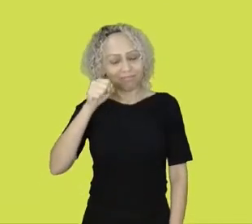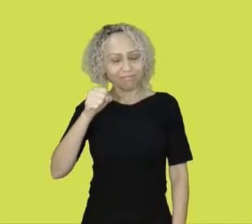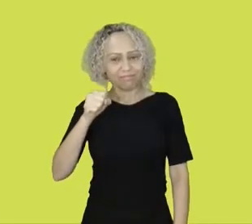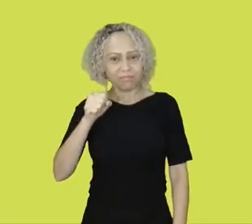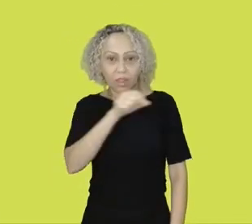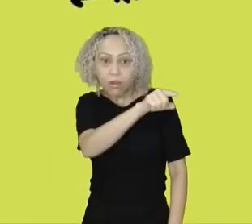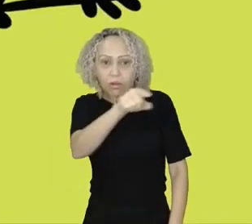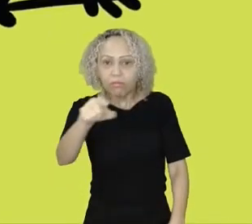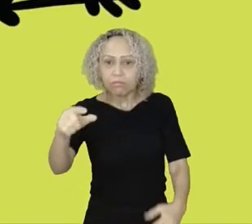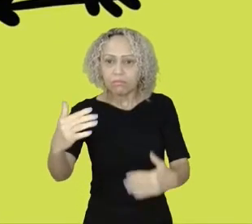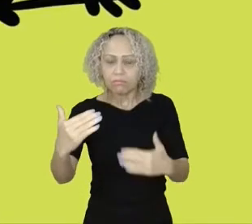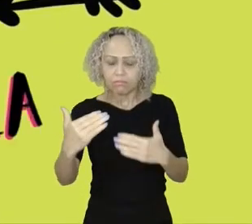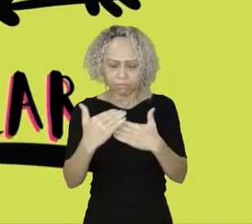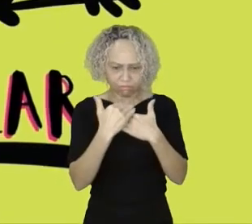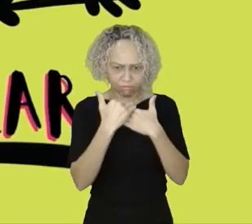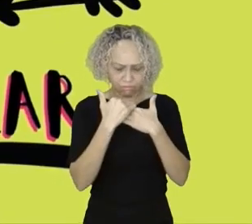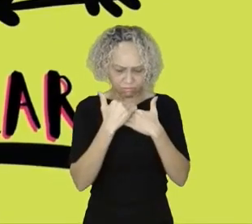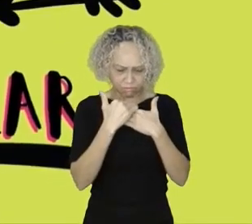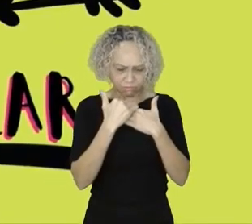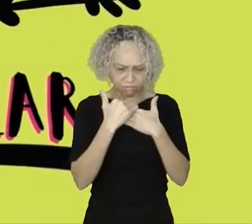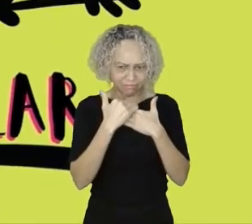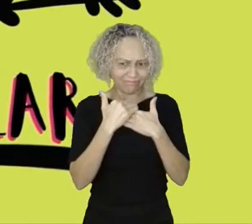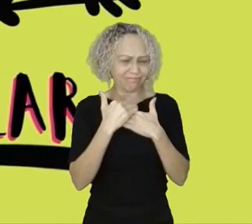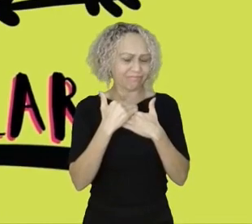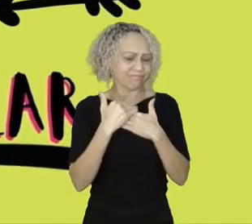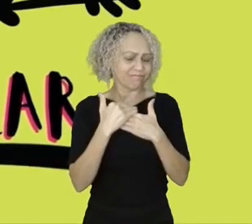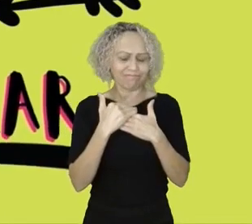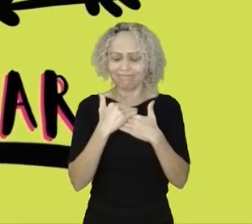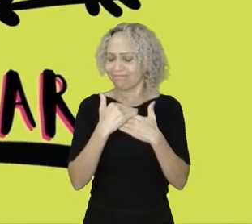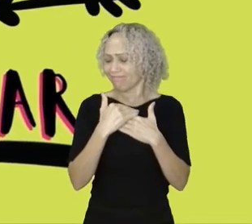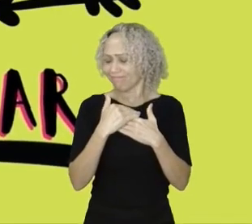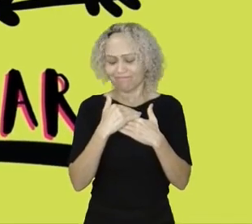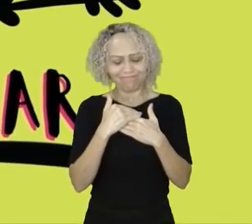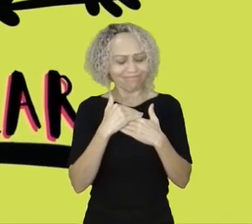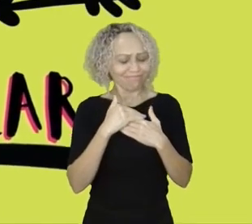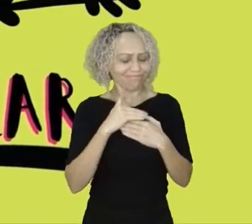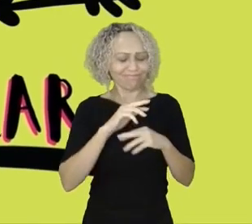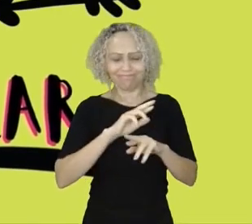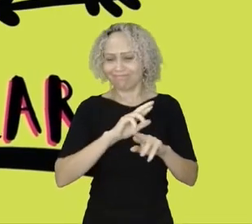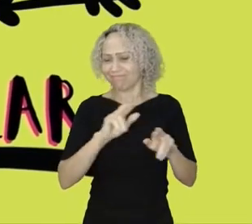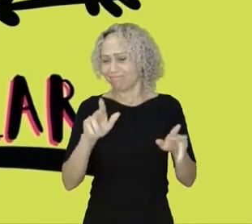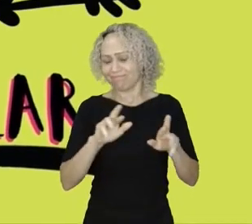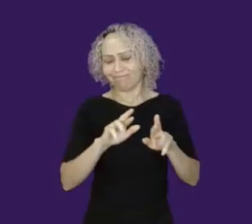Não vão mais conseguir me anular, me calar.